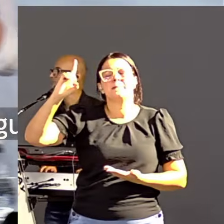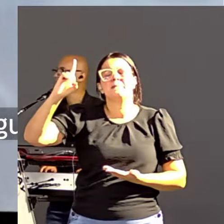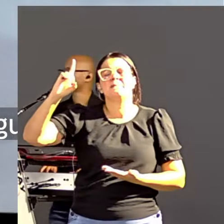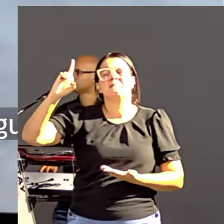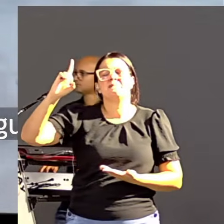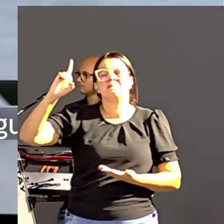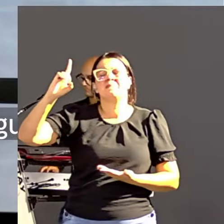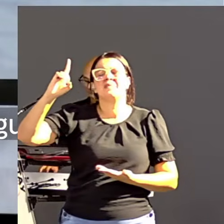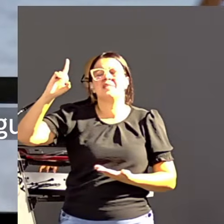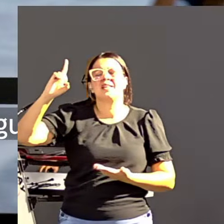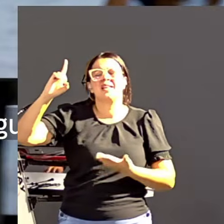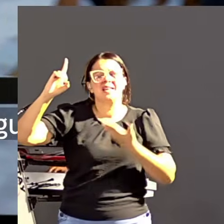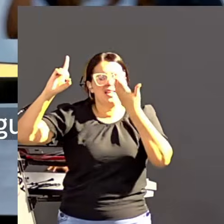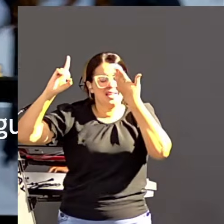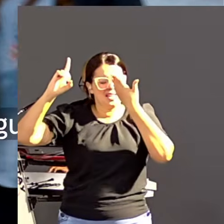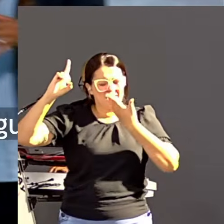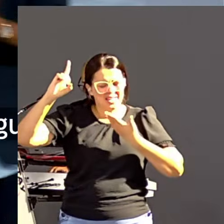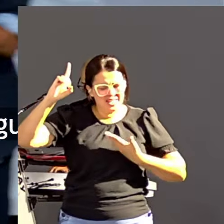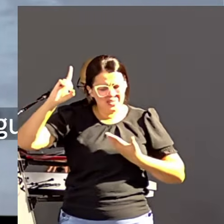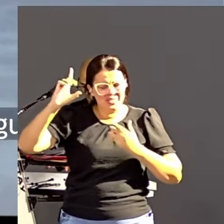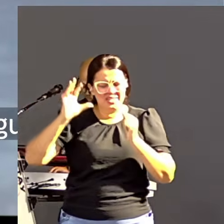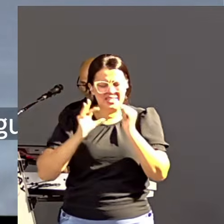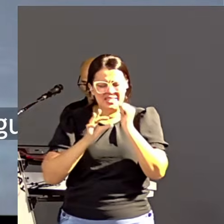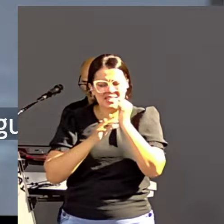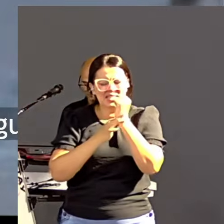acabar, Eu estarei seguro.